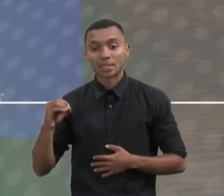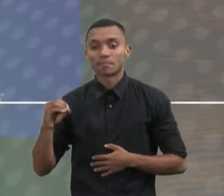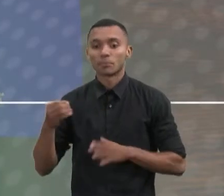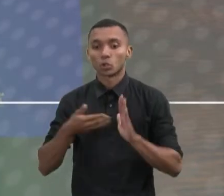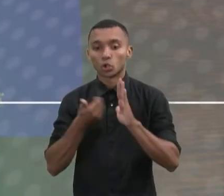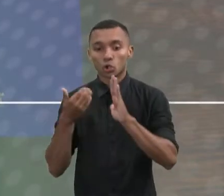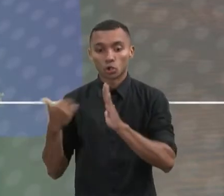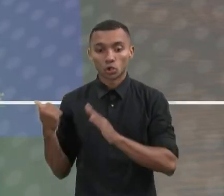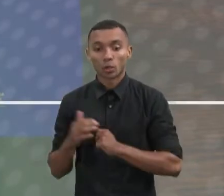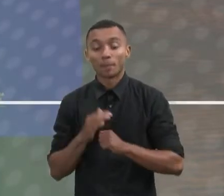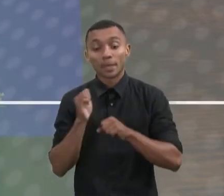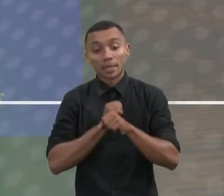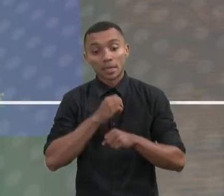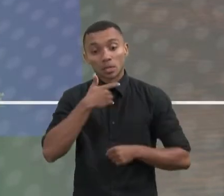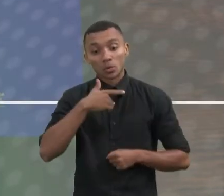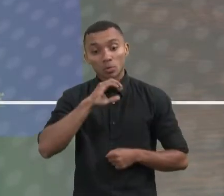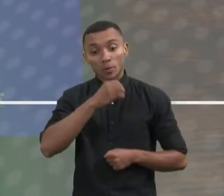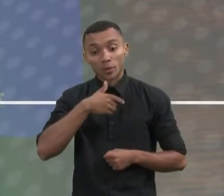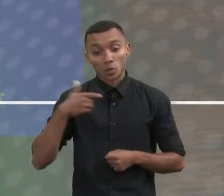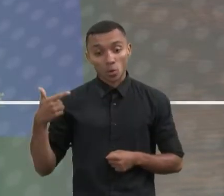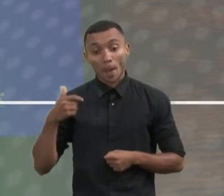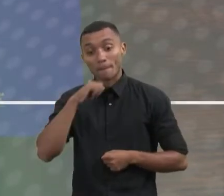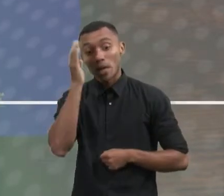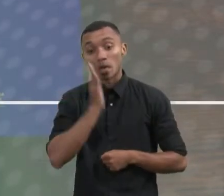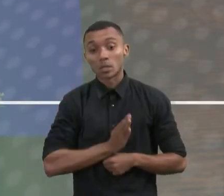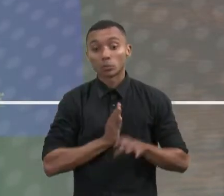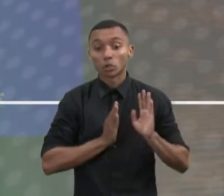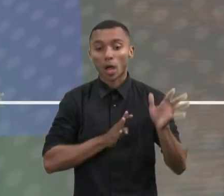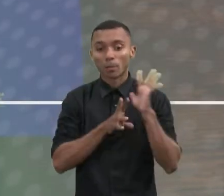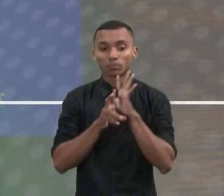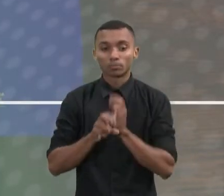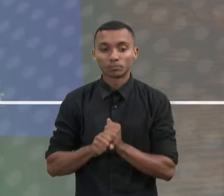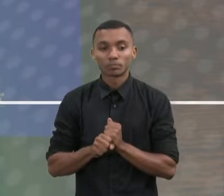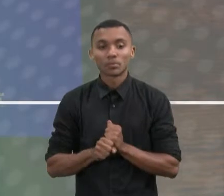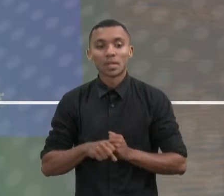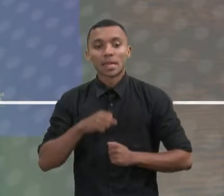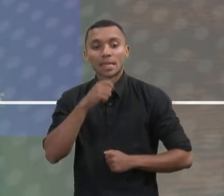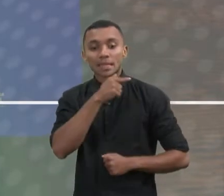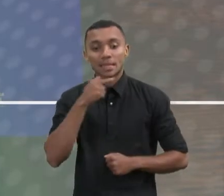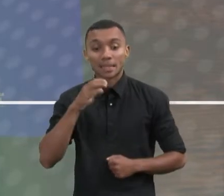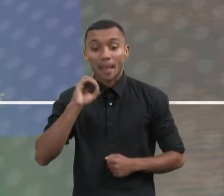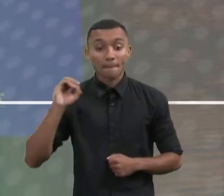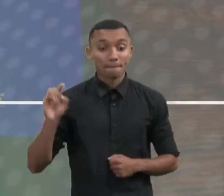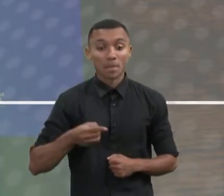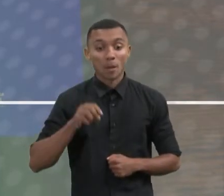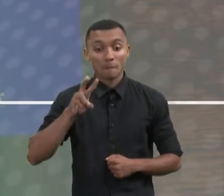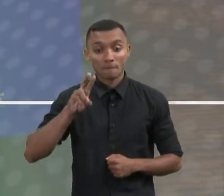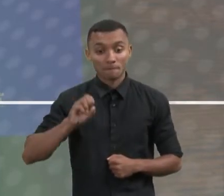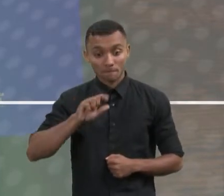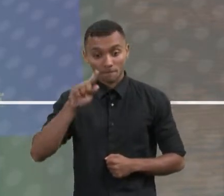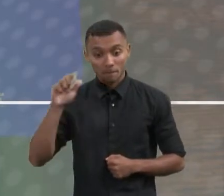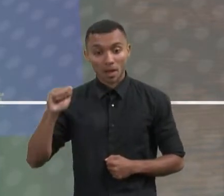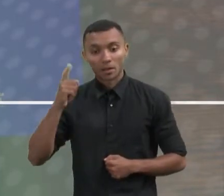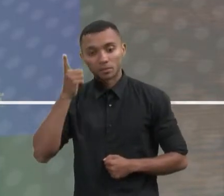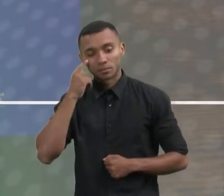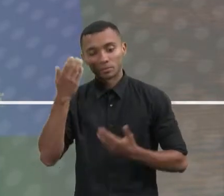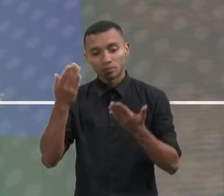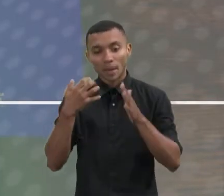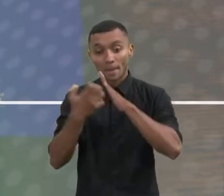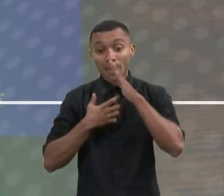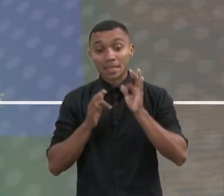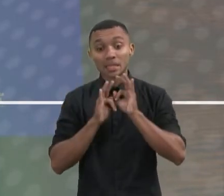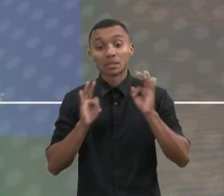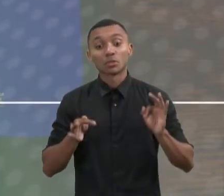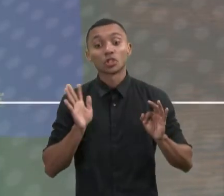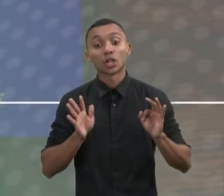de 2022, o Brasil já soma mais de 770 mil vagas abertas, sendo que os empreendimentos de micro e pequeno